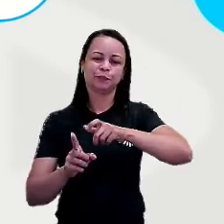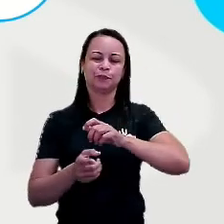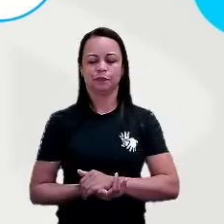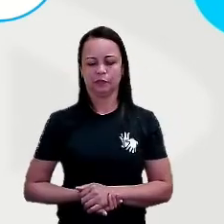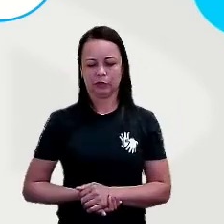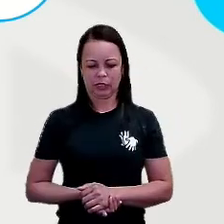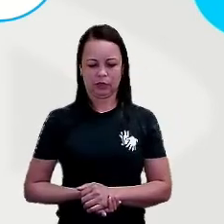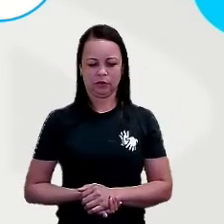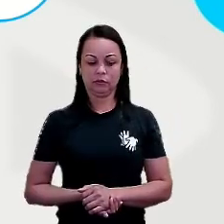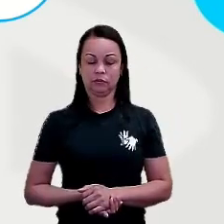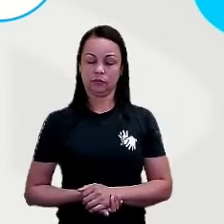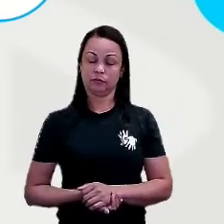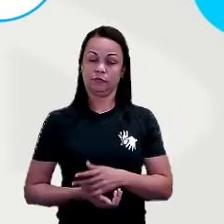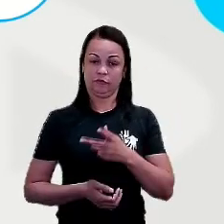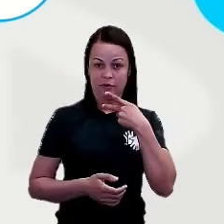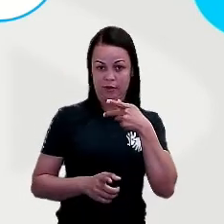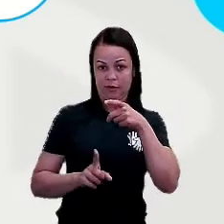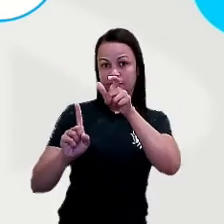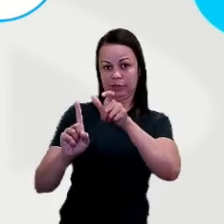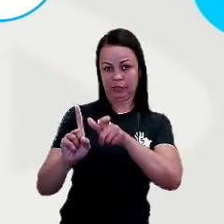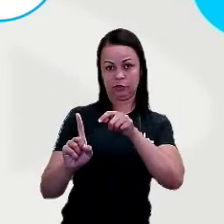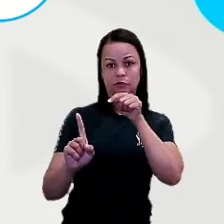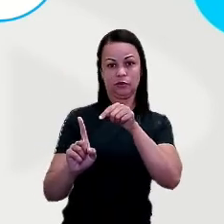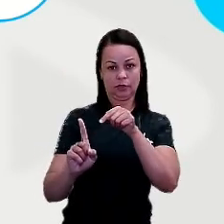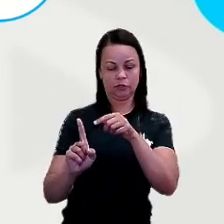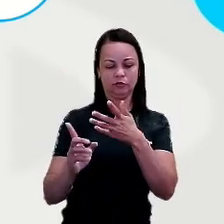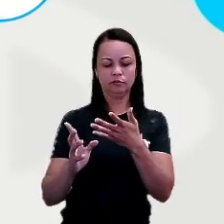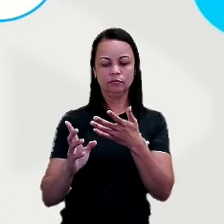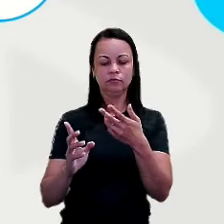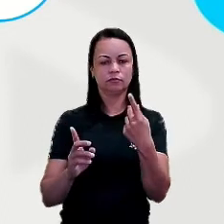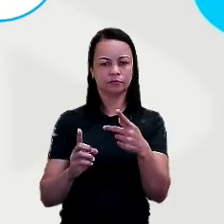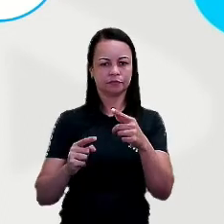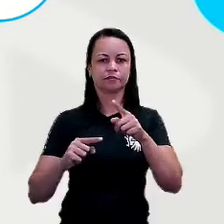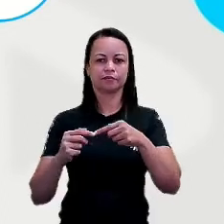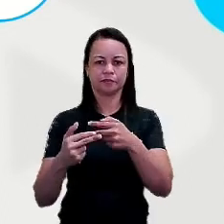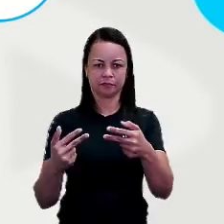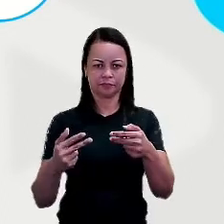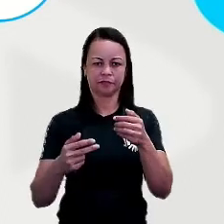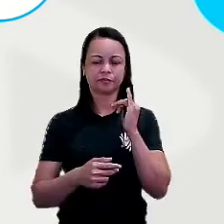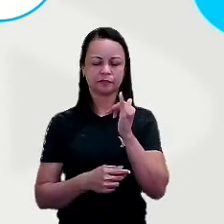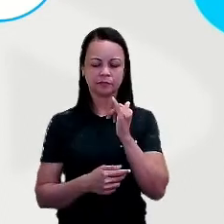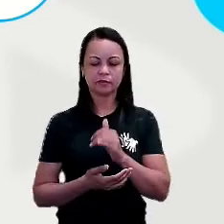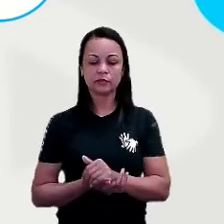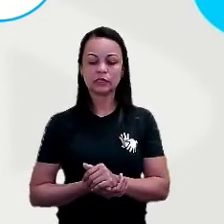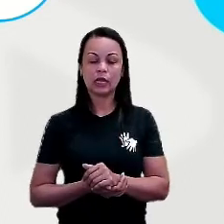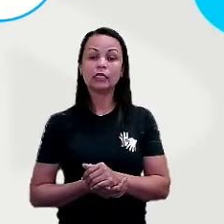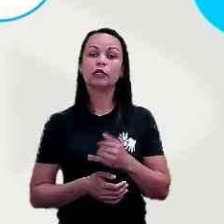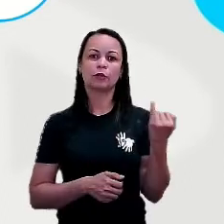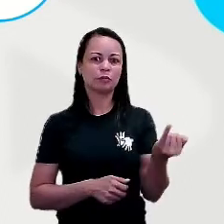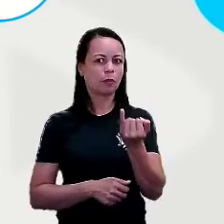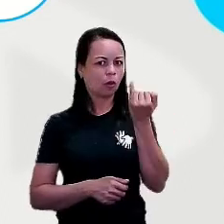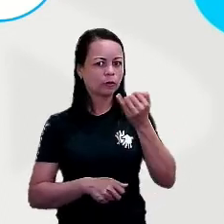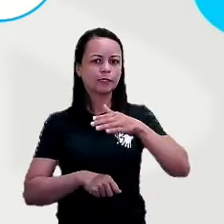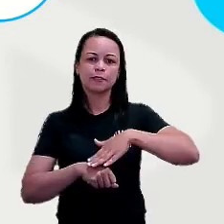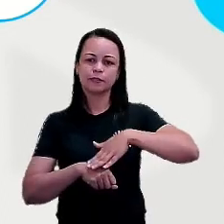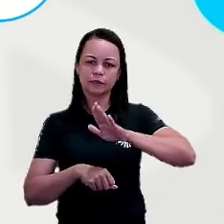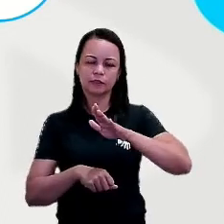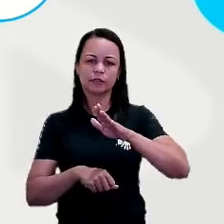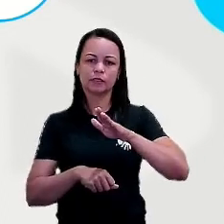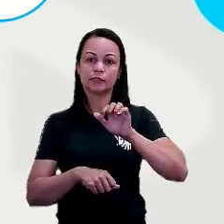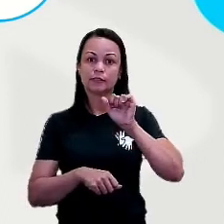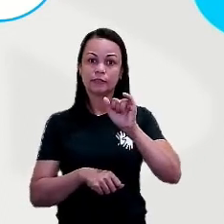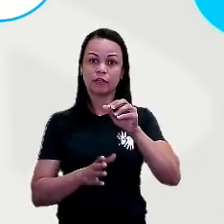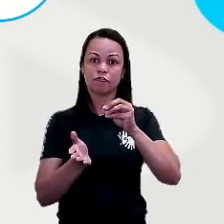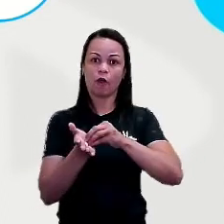E por falar em personagens, também aí é um elemento da narrativa. Então, são as peças fundamentais, pois sem elas